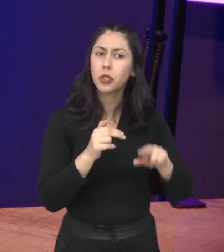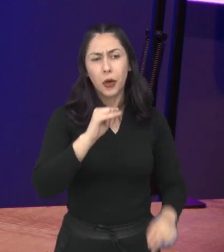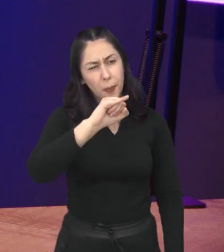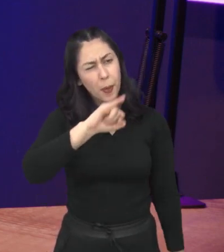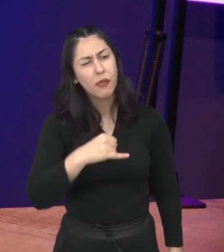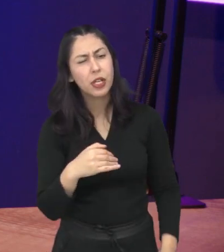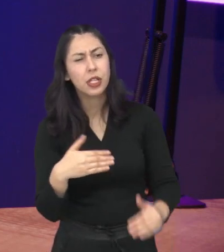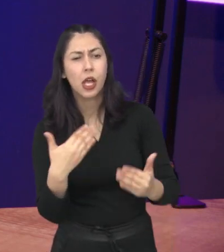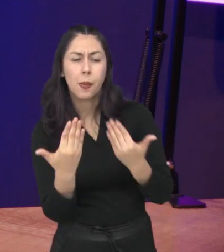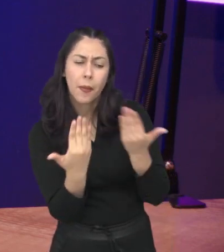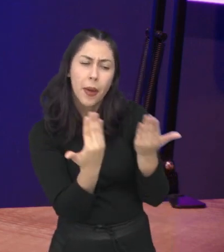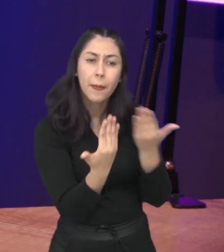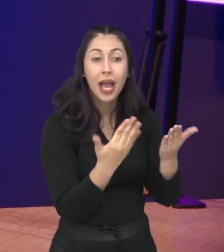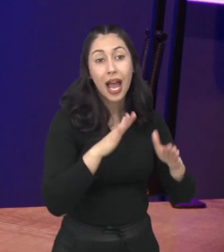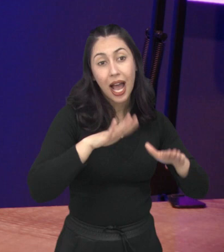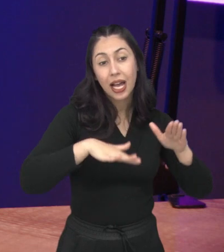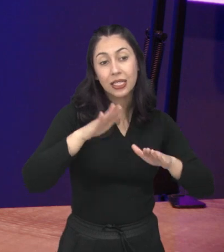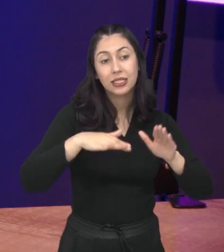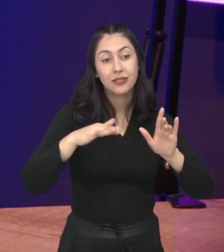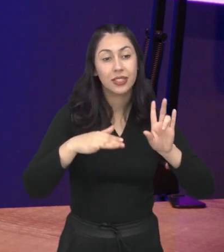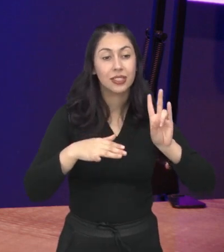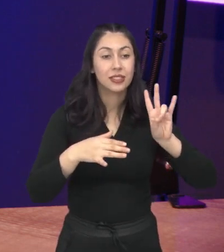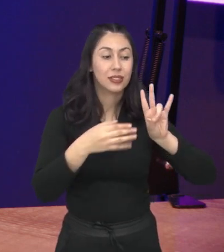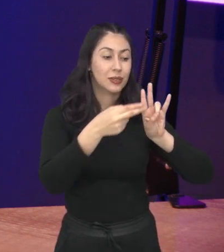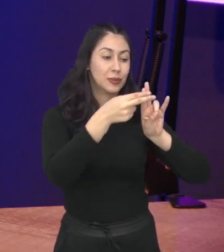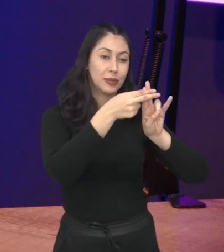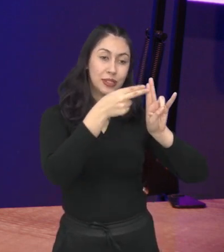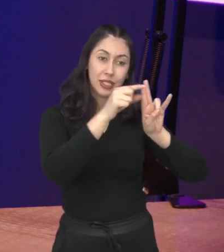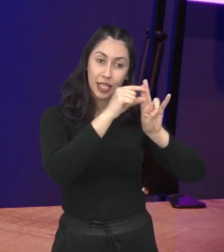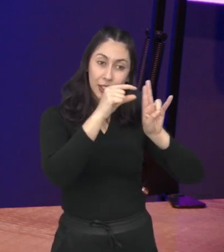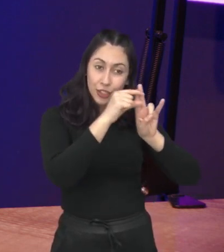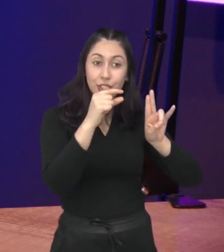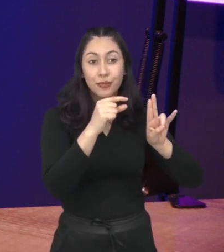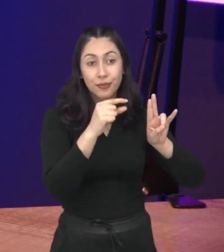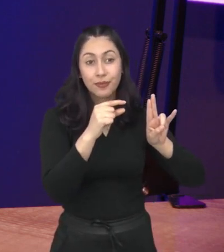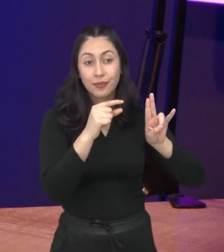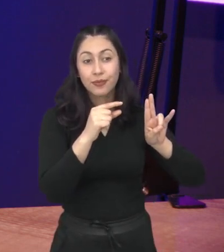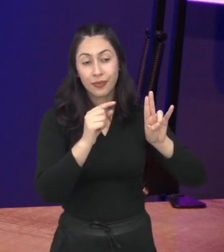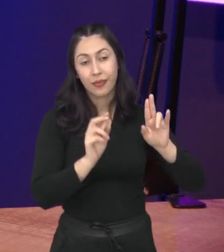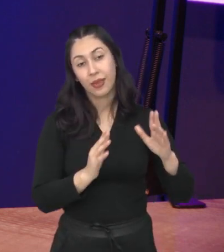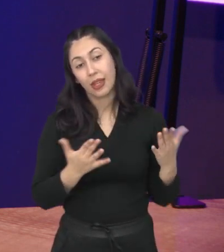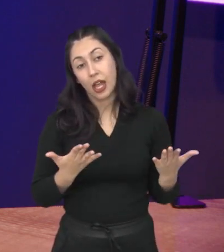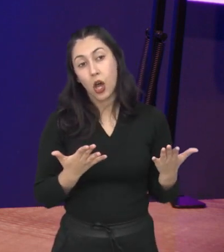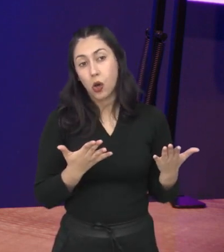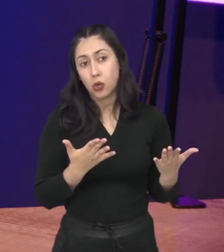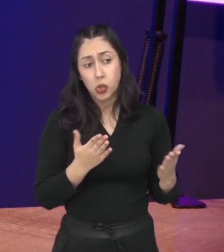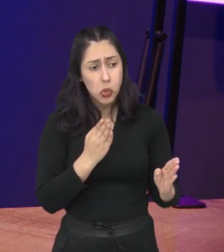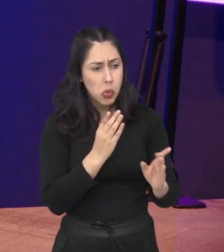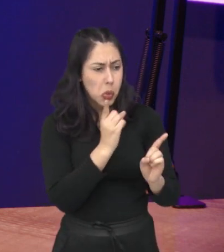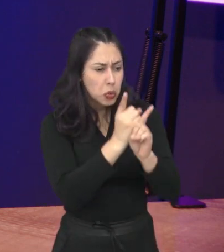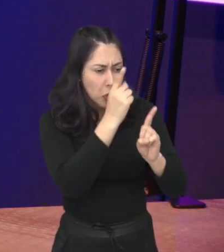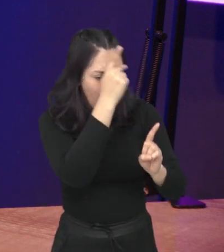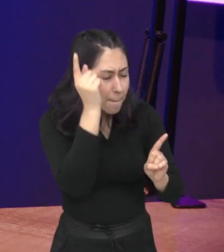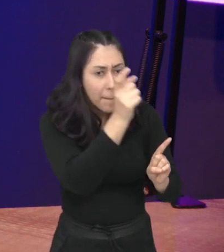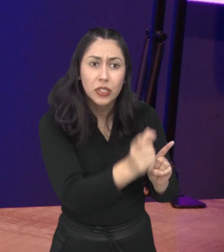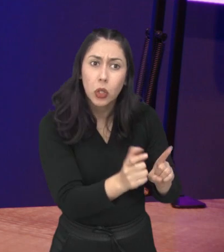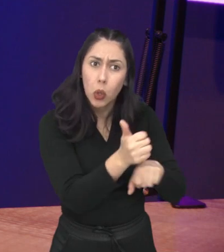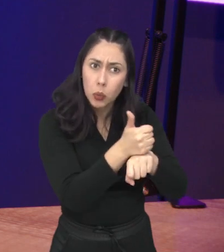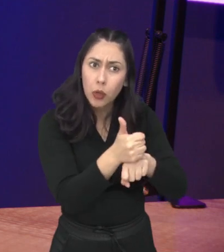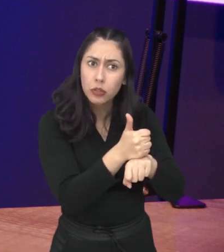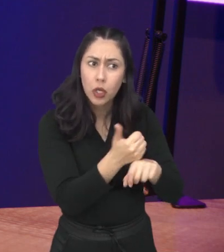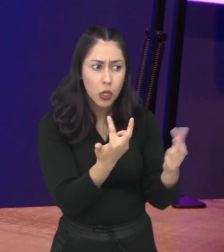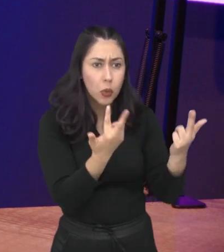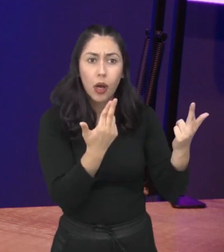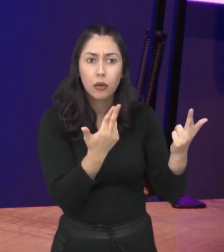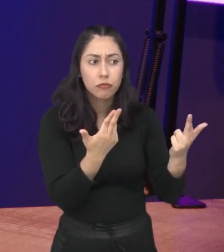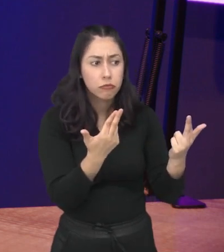sua área, né? Talvez pelo LinkedIn, no Instagram mesmo. Achou alguém ali que você achou legal, é da sua área, da sua cidade. Pergunta para essa pessoa,